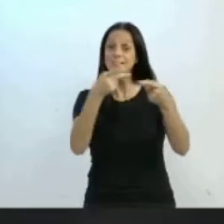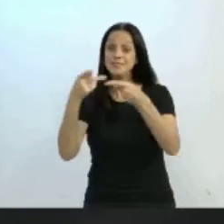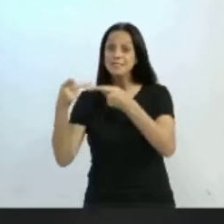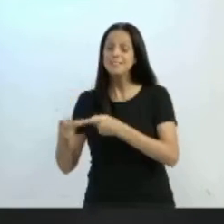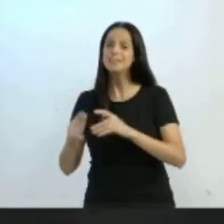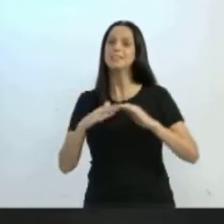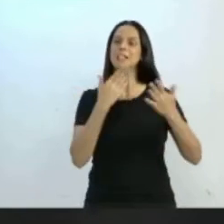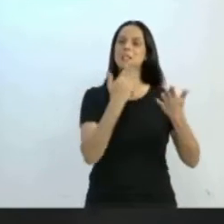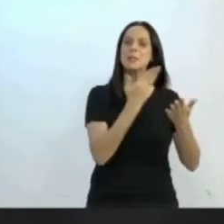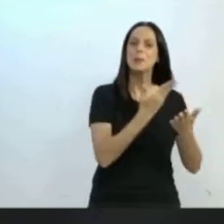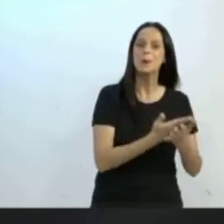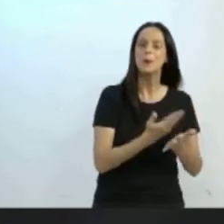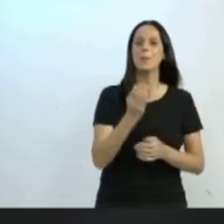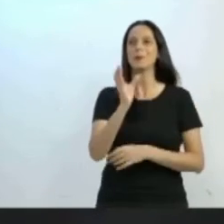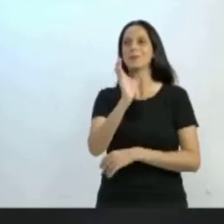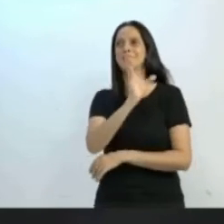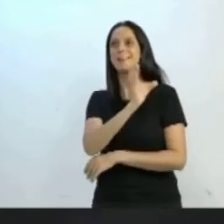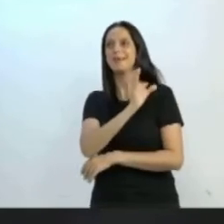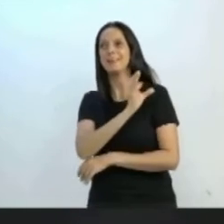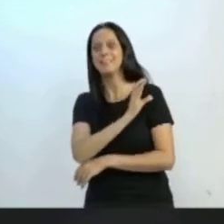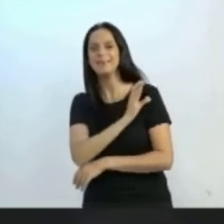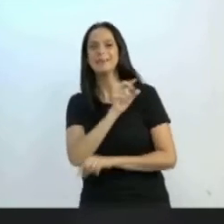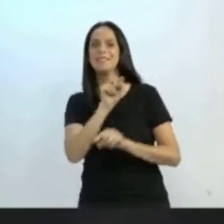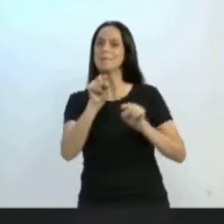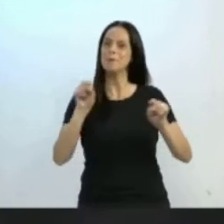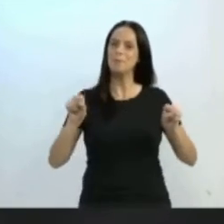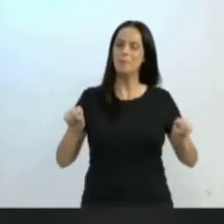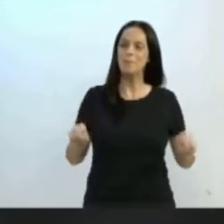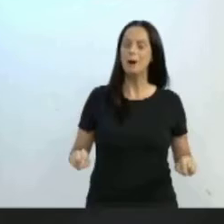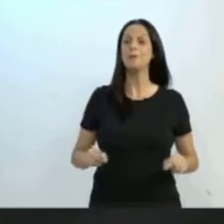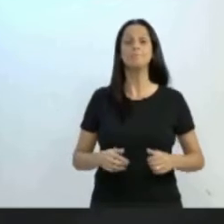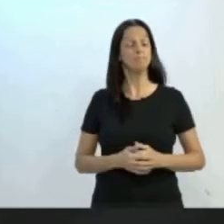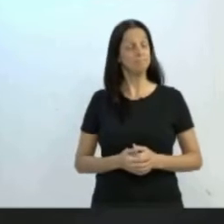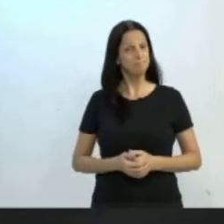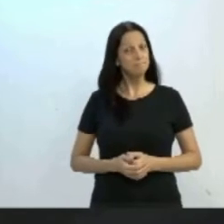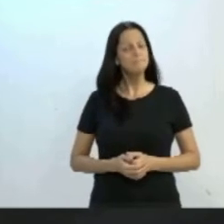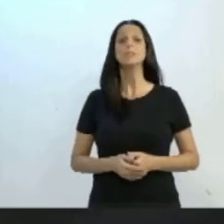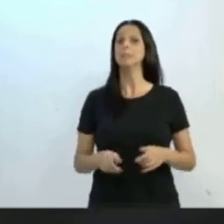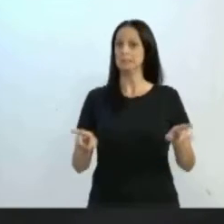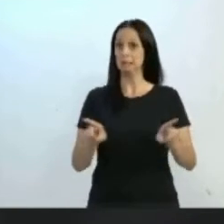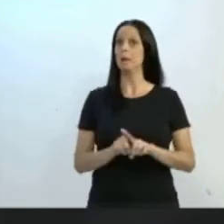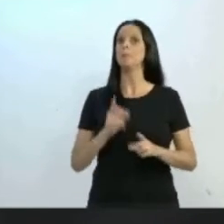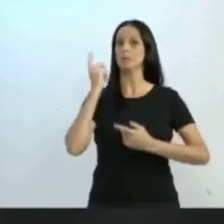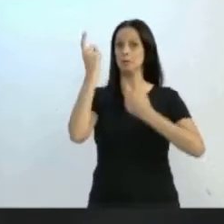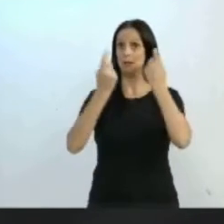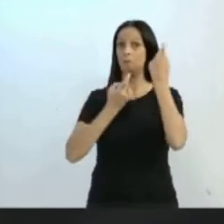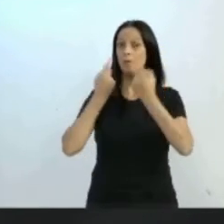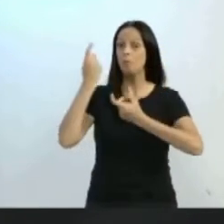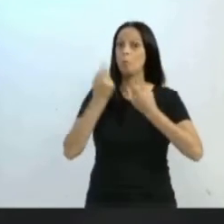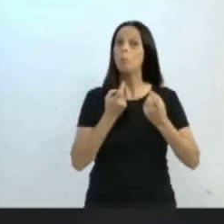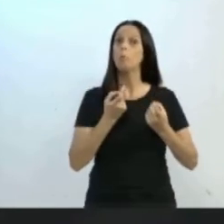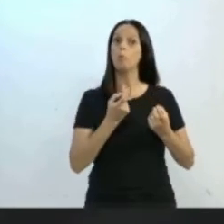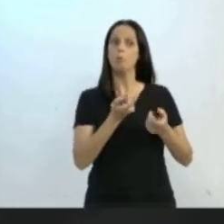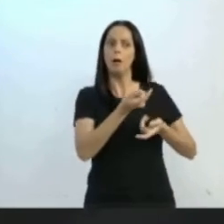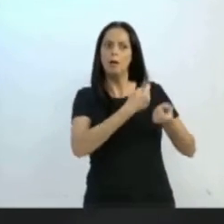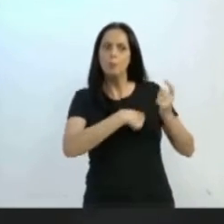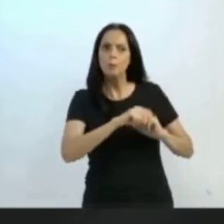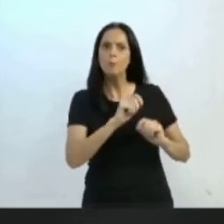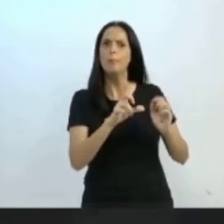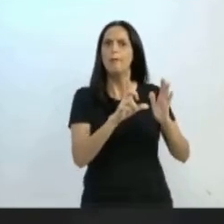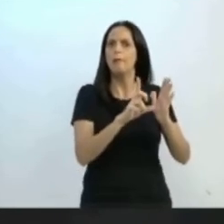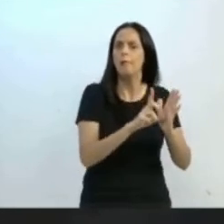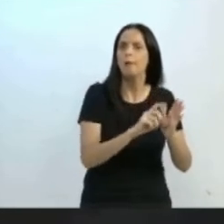escolares infantis infantis então assim correlação também a economia né vossa excelência' traz aqui é dificuldade